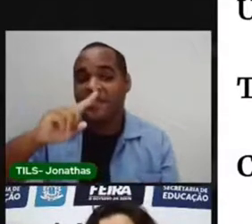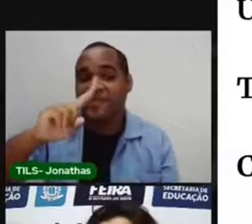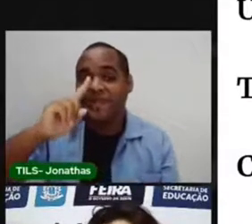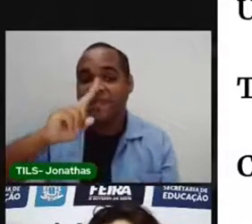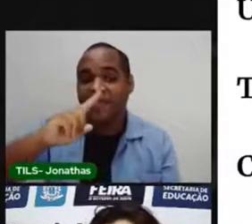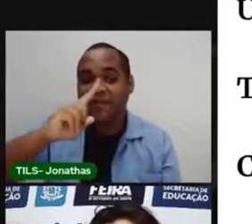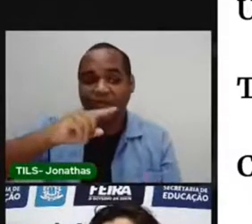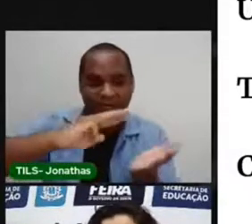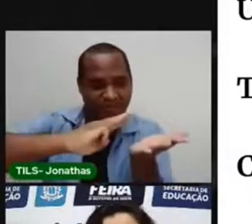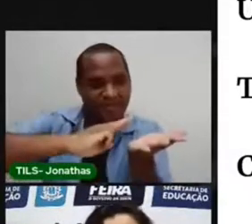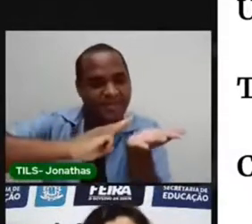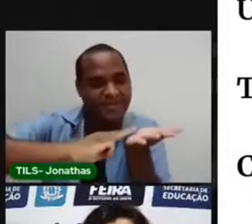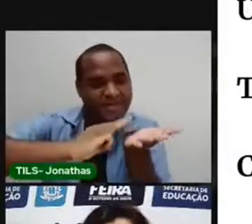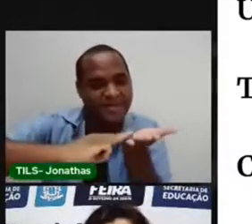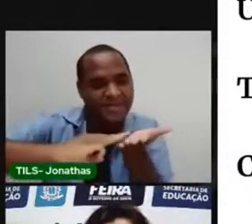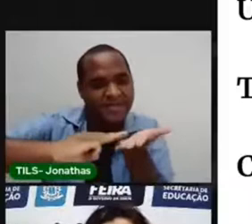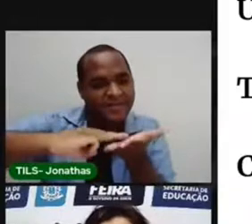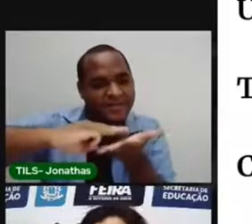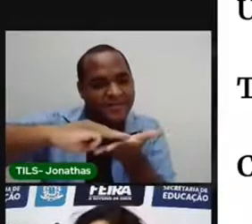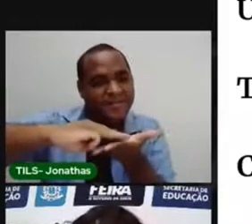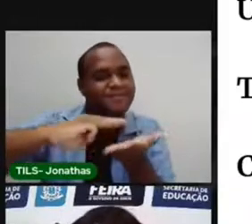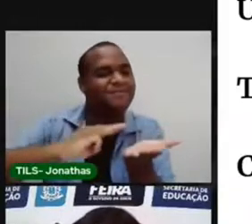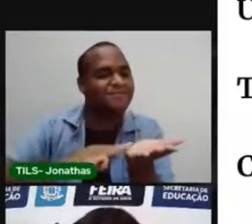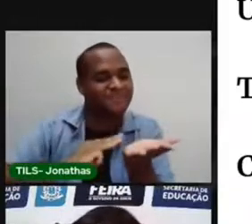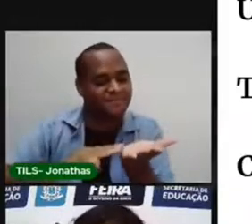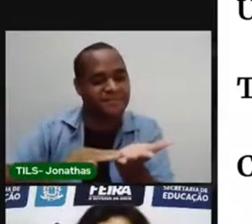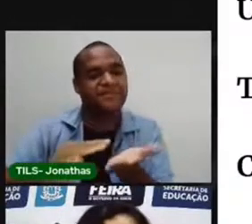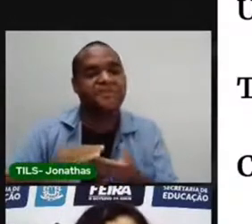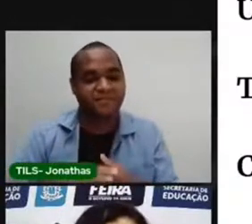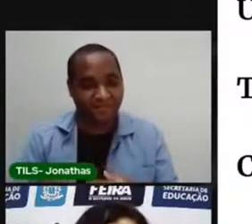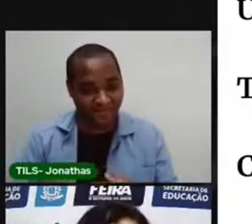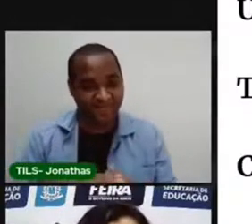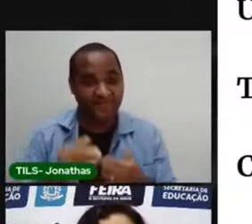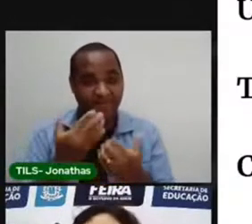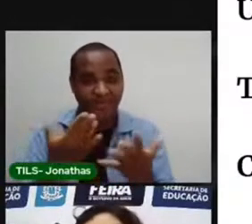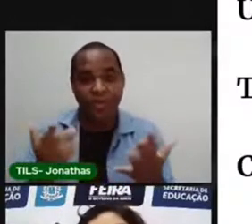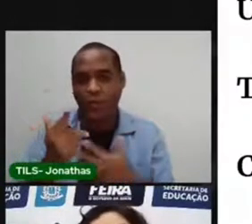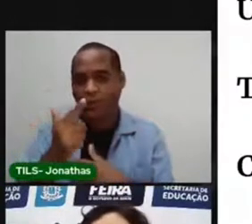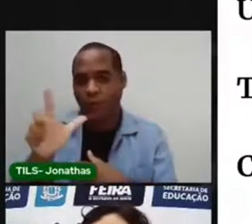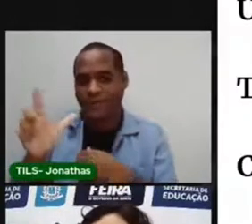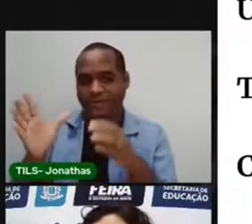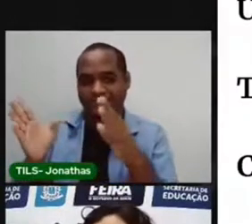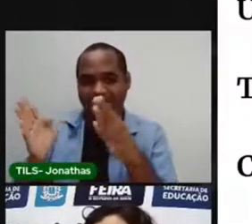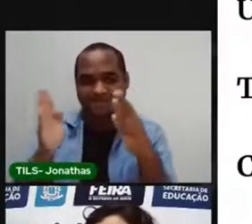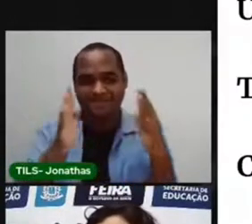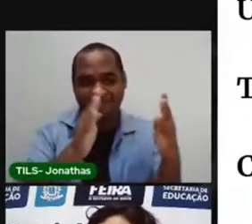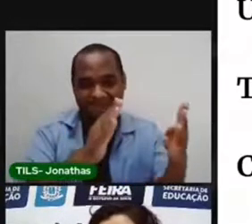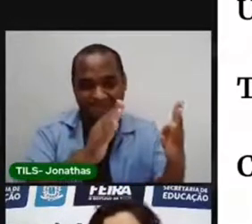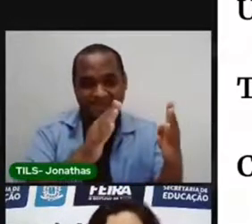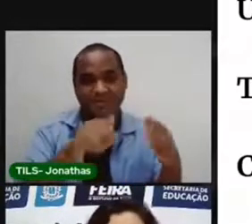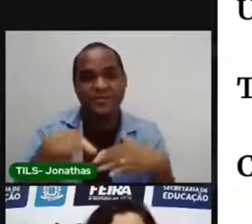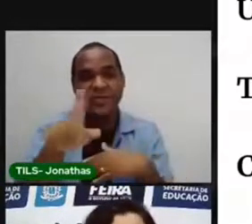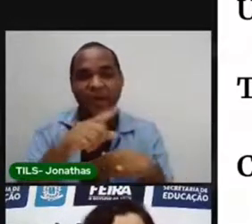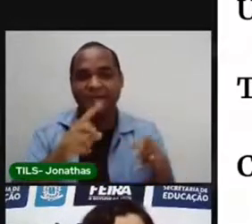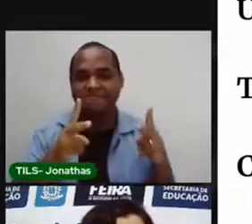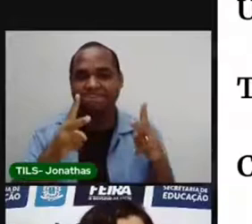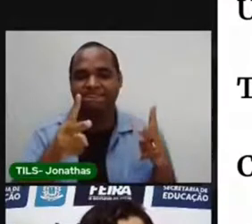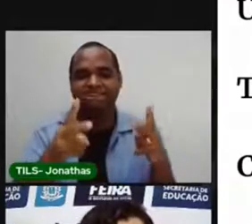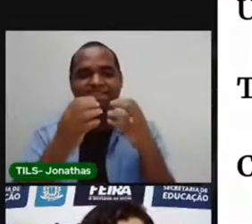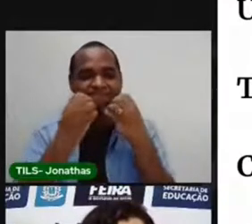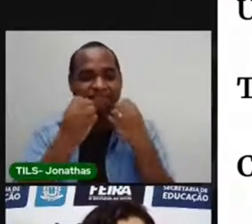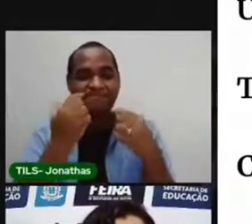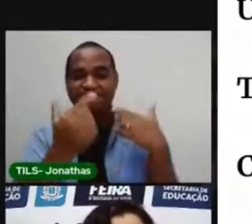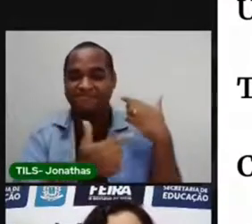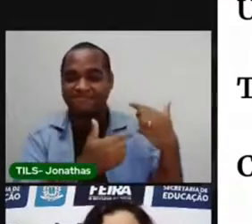Biscoitos e pastéis. Muito bem. No nosso próximo slide, a gente vai continuar trabalhando com